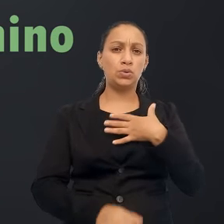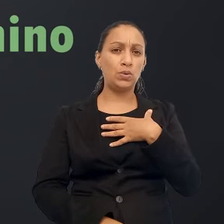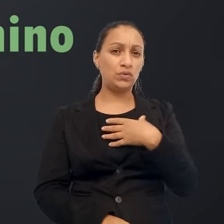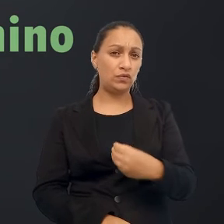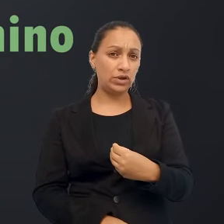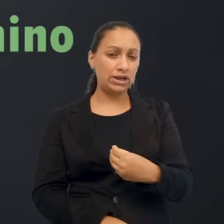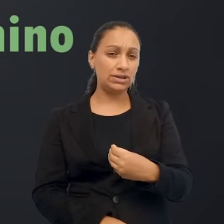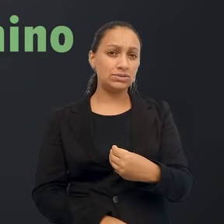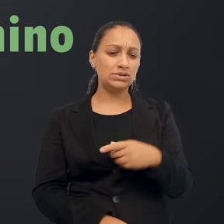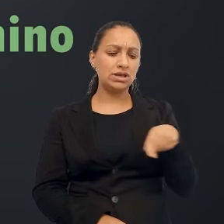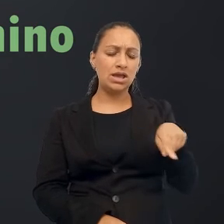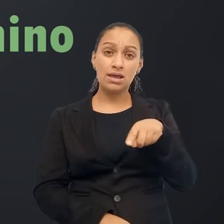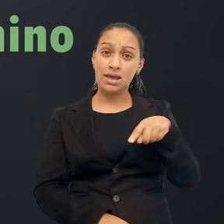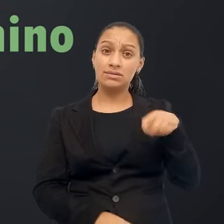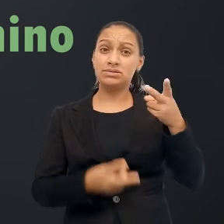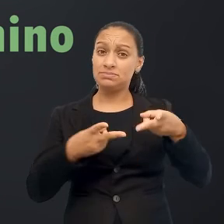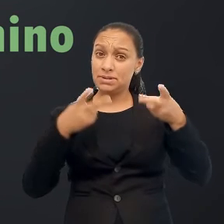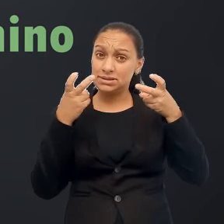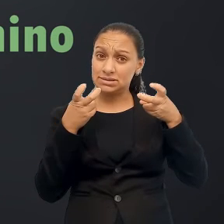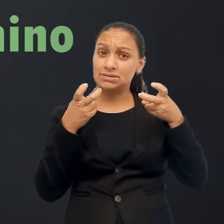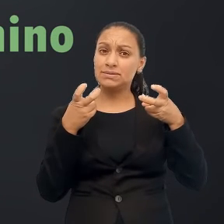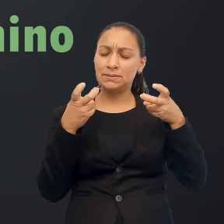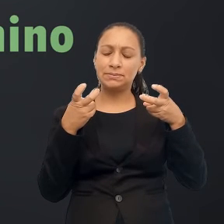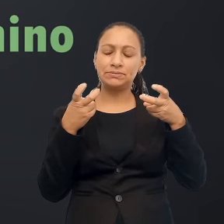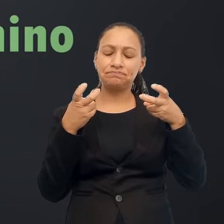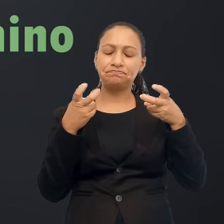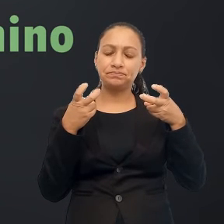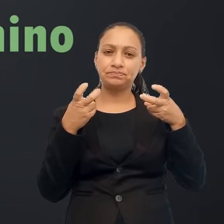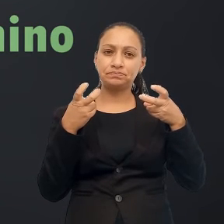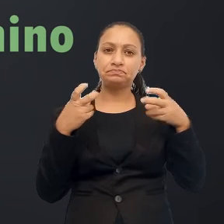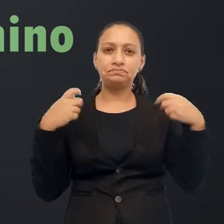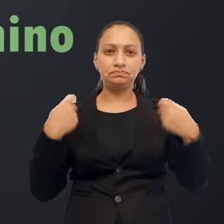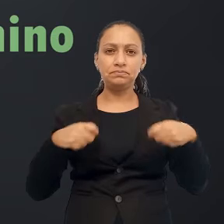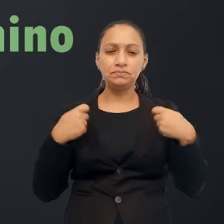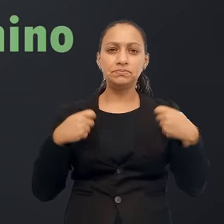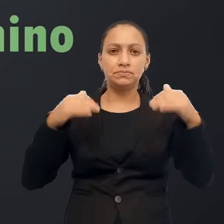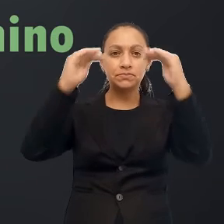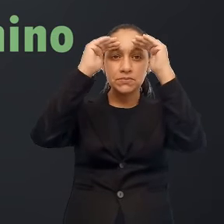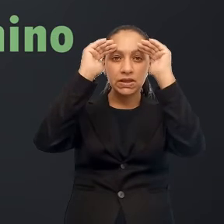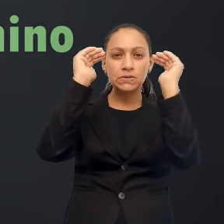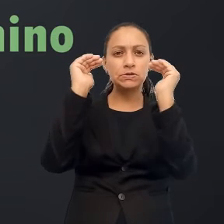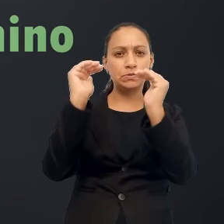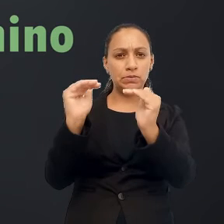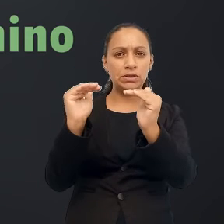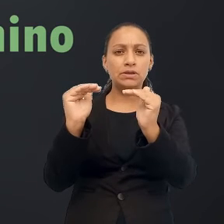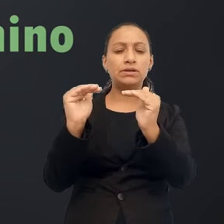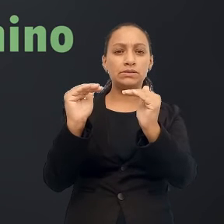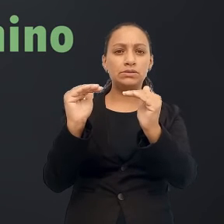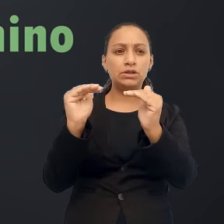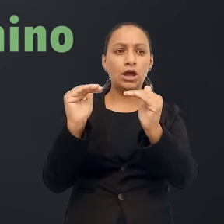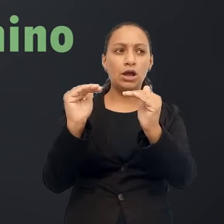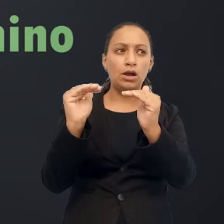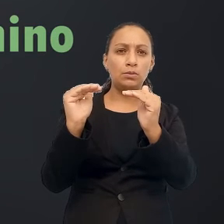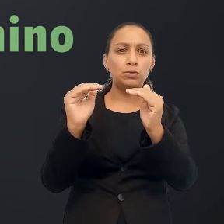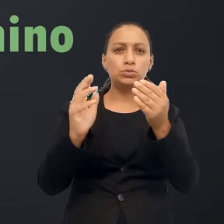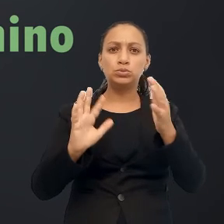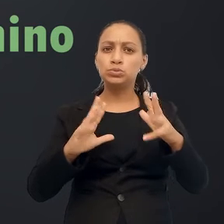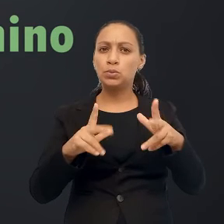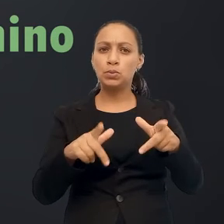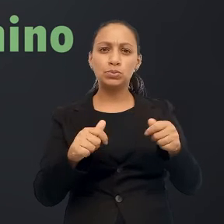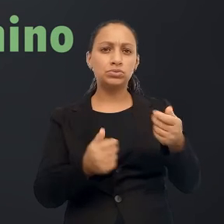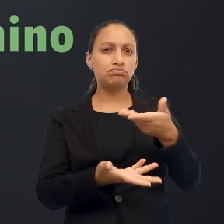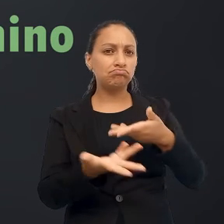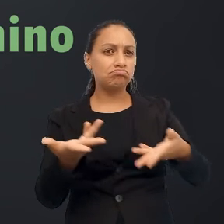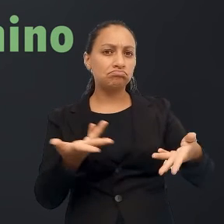que eles percebam que a gente precisa respeitar o outro, que a gente não tem essa